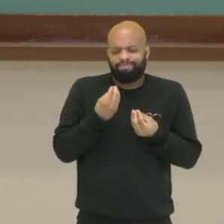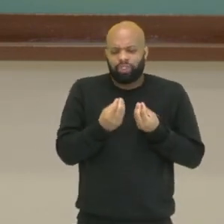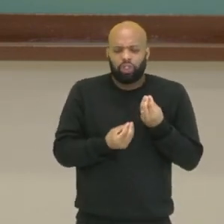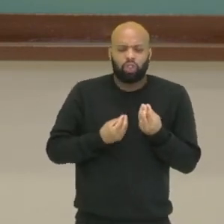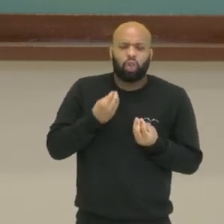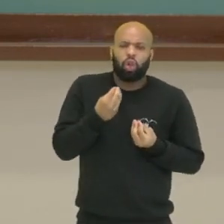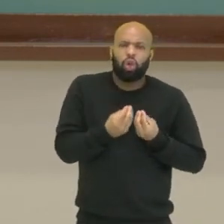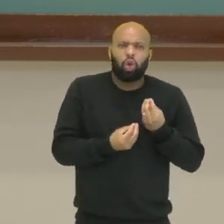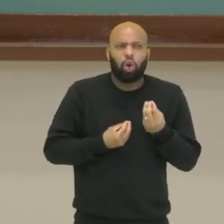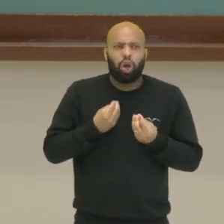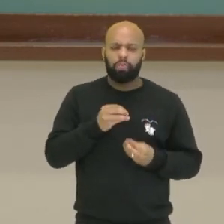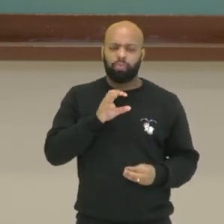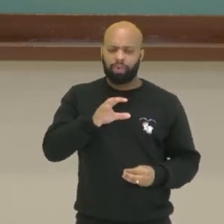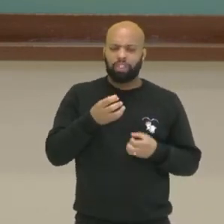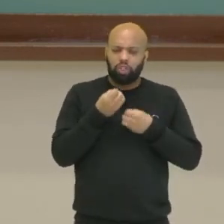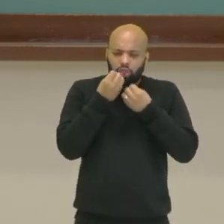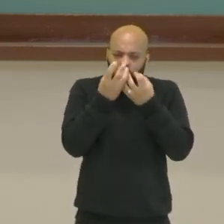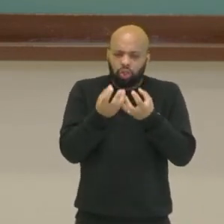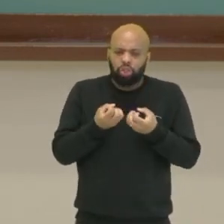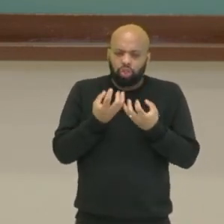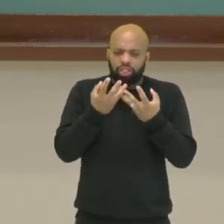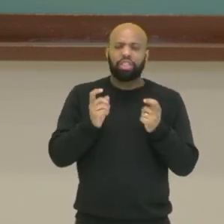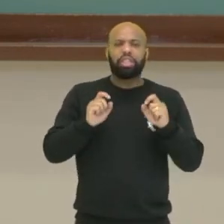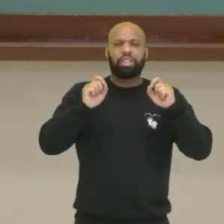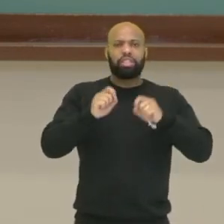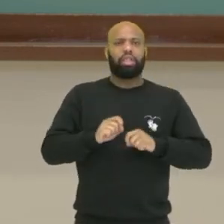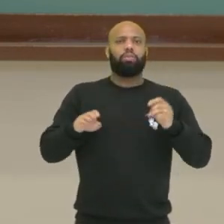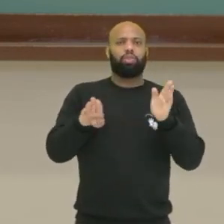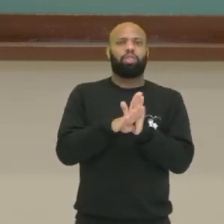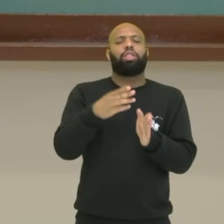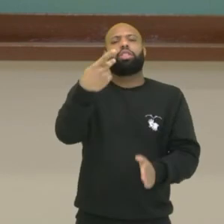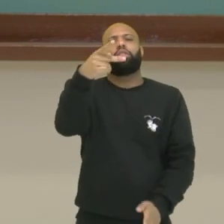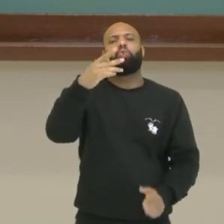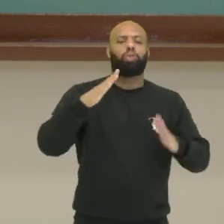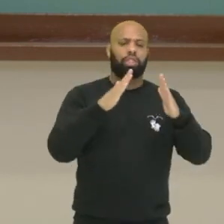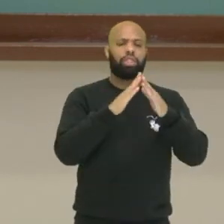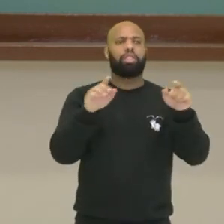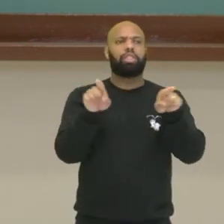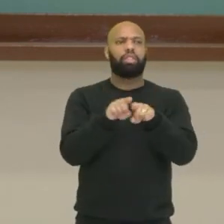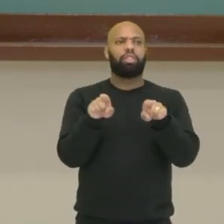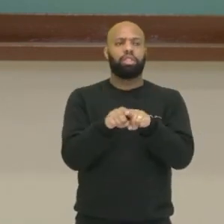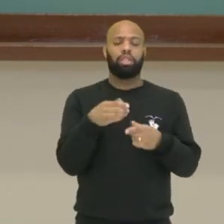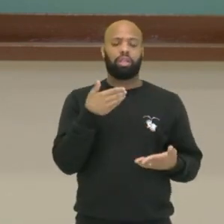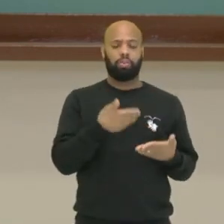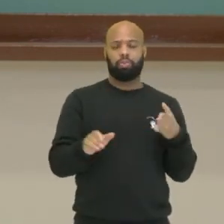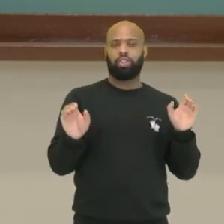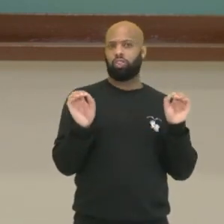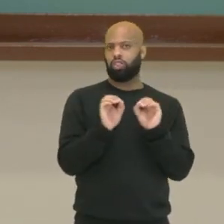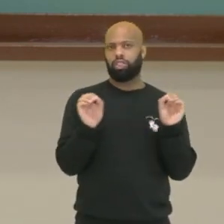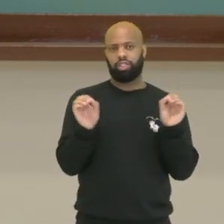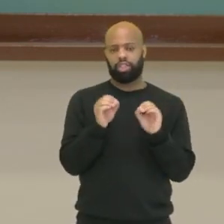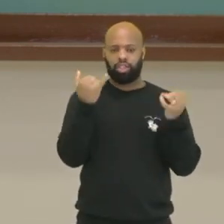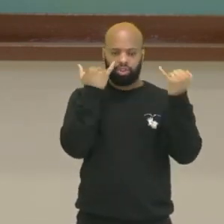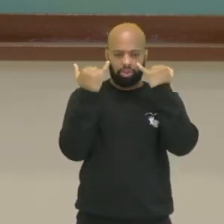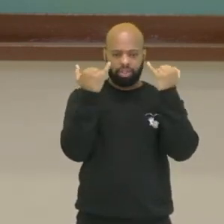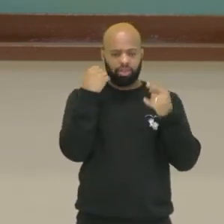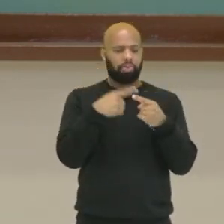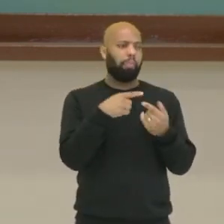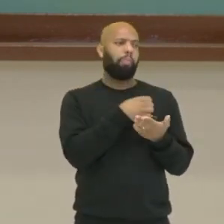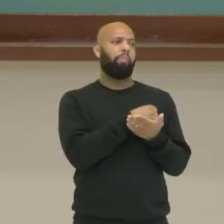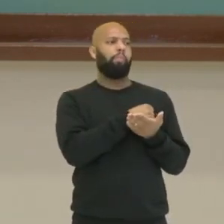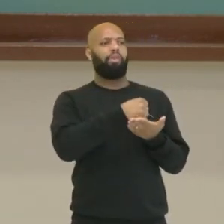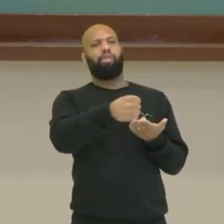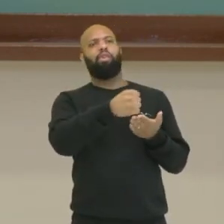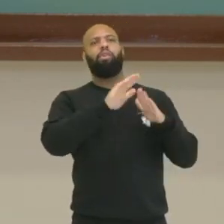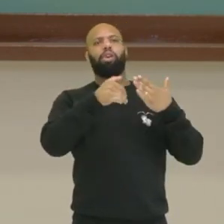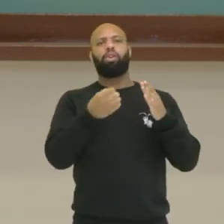como o entretenimento, a notícia, ela poderia continuar chegando às pessoas sem que elas perdessem só porque o momento se passou. Aí